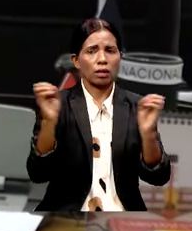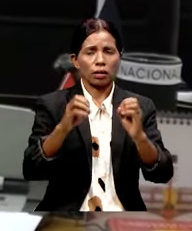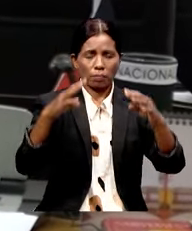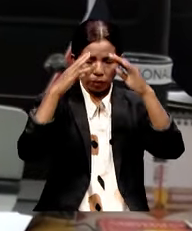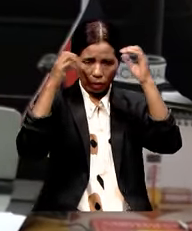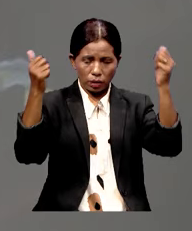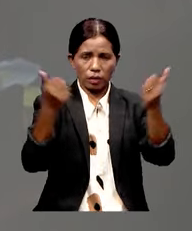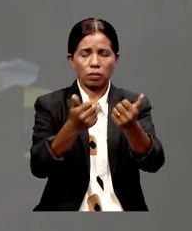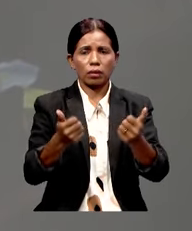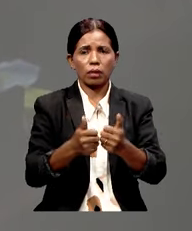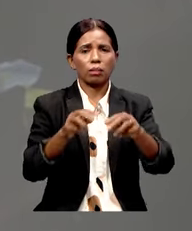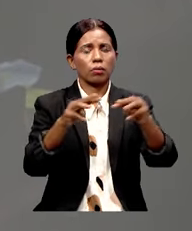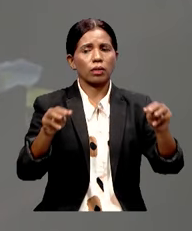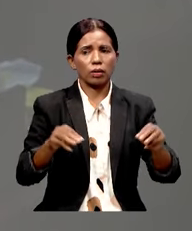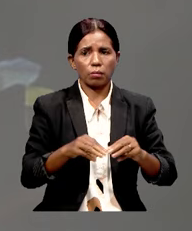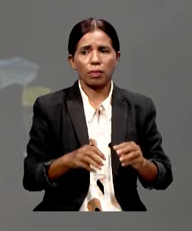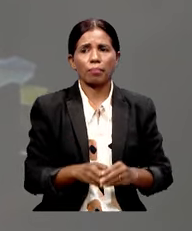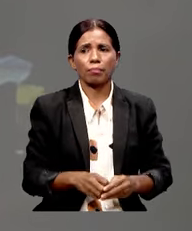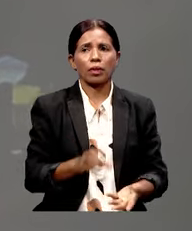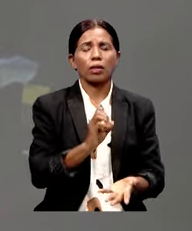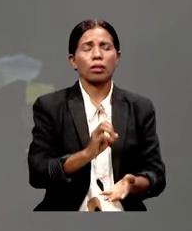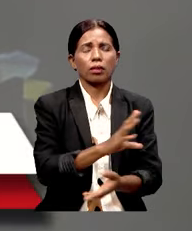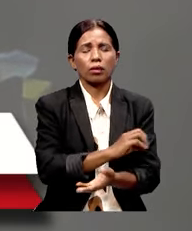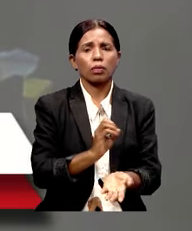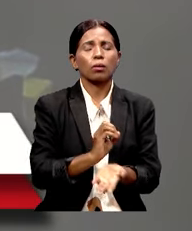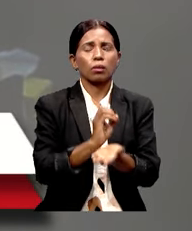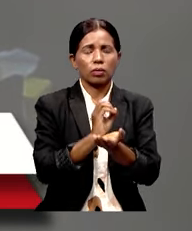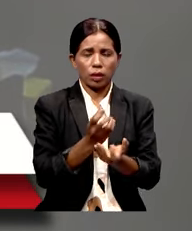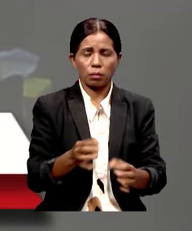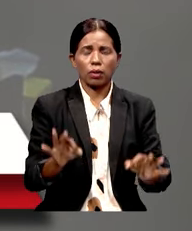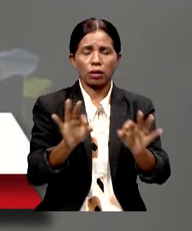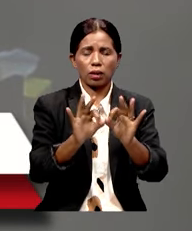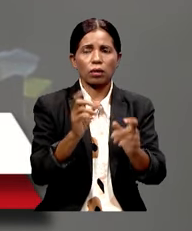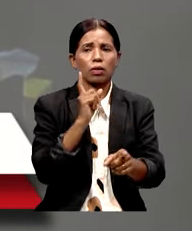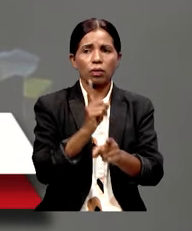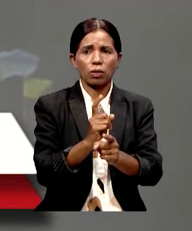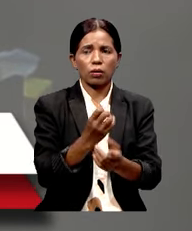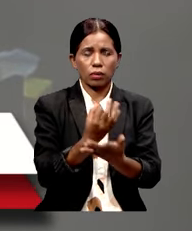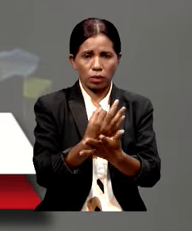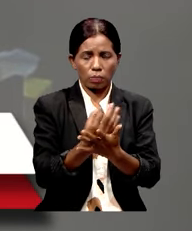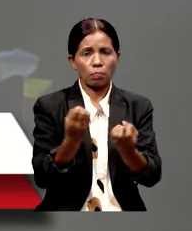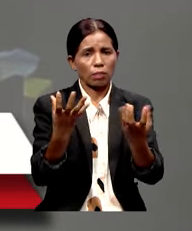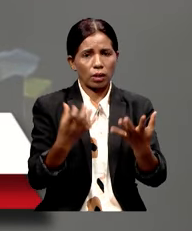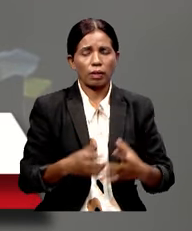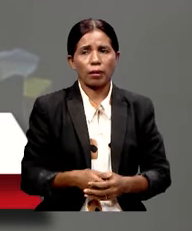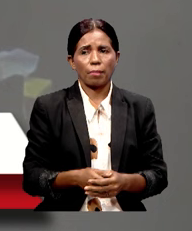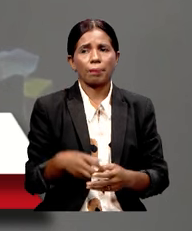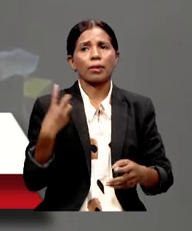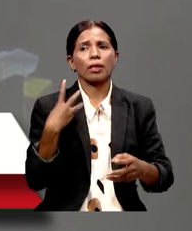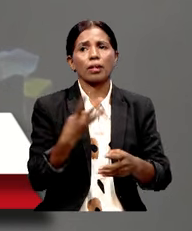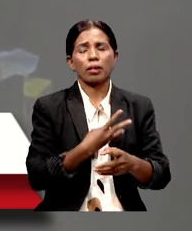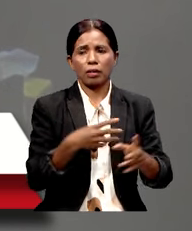presidente autoridade Rewa ainda é bem importante de temas orçamento bot depois e tu la